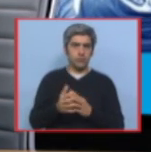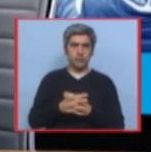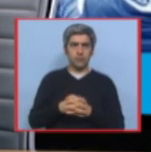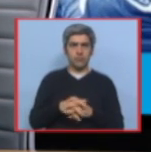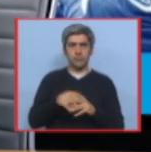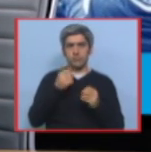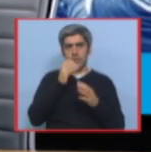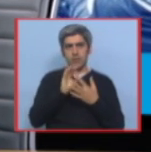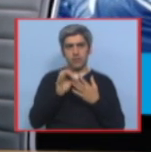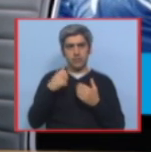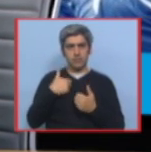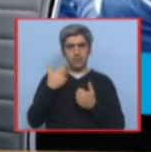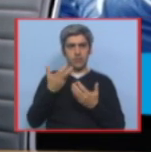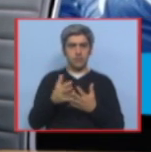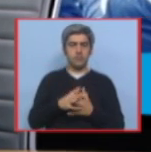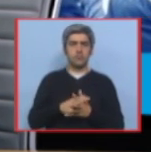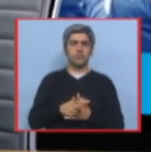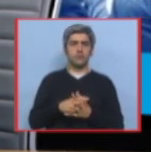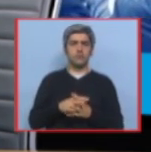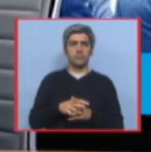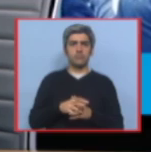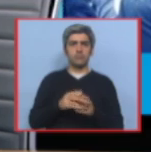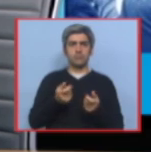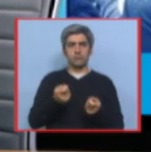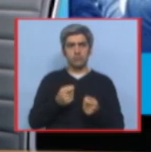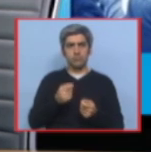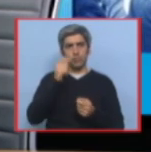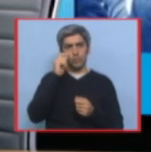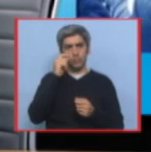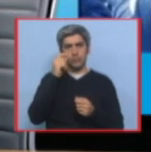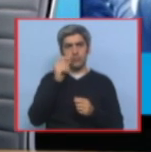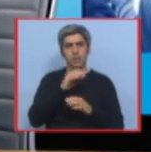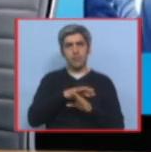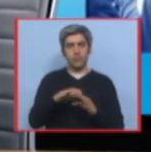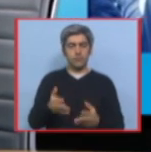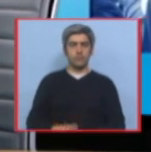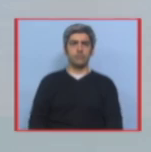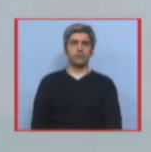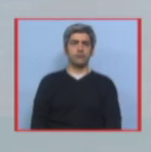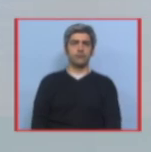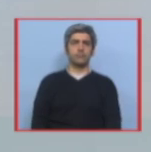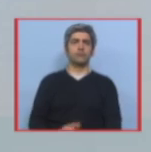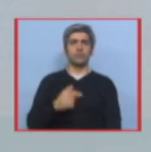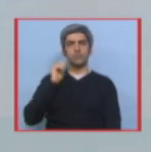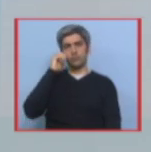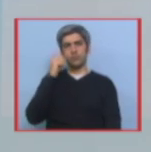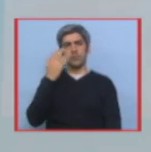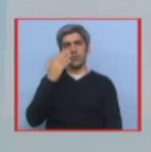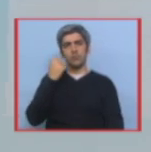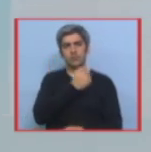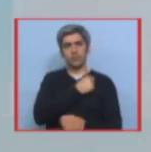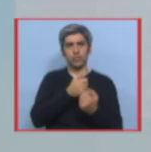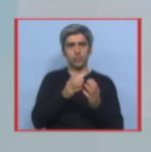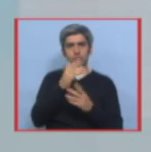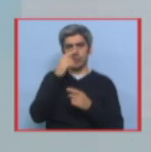perde a característica da própria cidade. E, portanto, é um atrativo turístico que deixa de existir. Claro, e que, sobretudo, põe em causa depois o direito à habitação para todas as pessoas. O tal